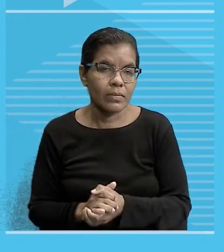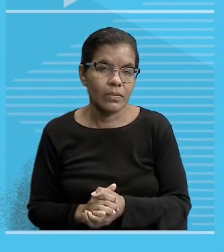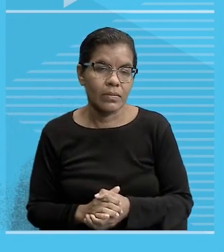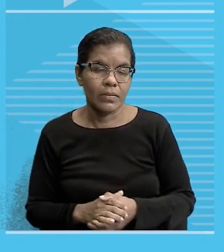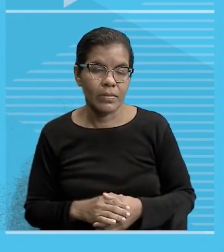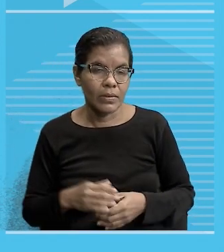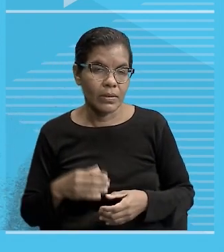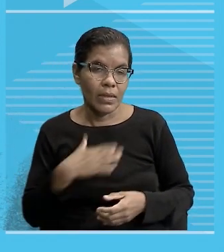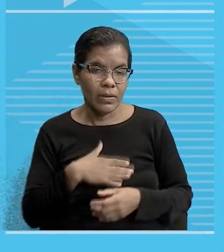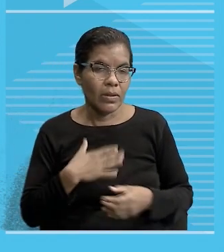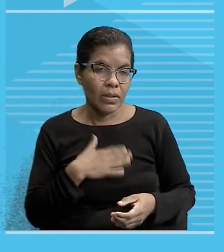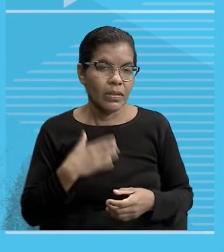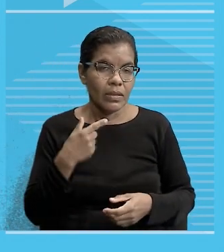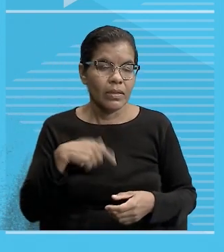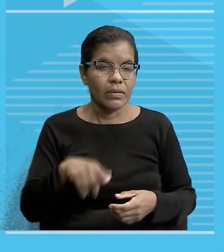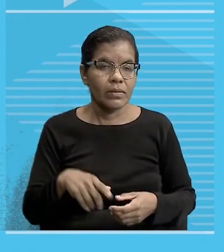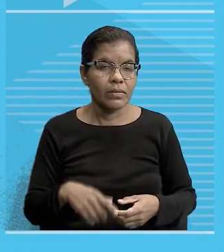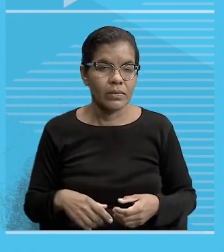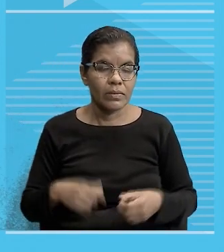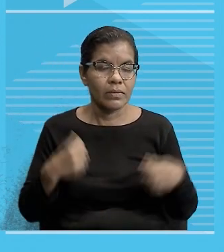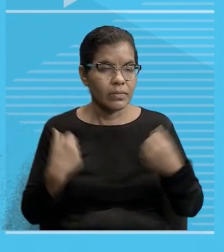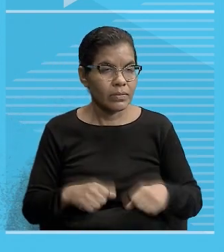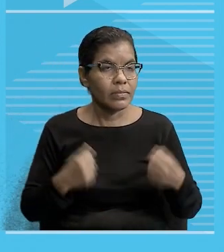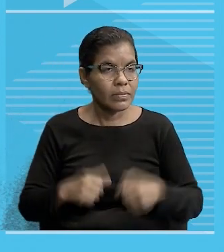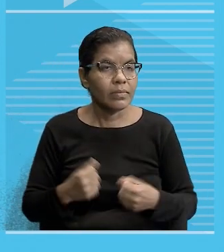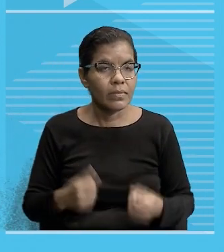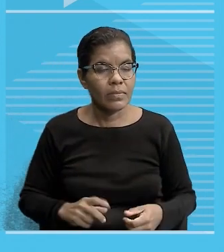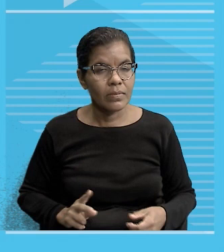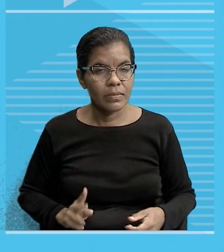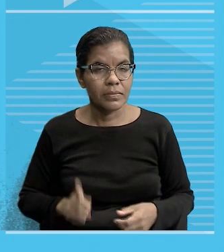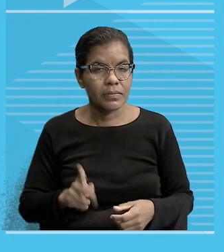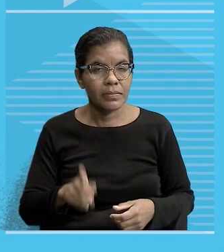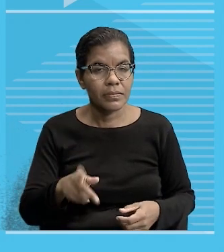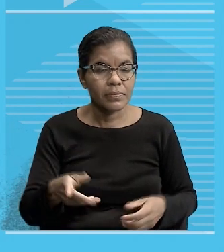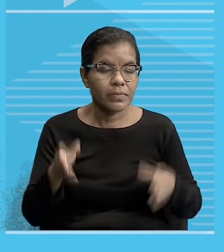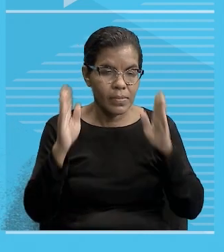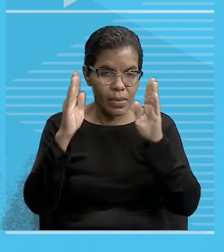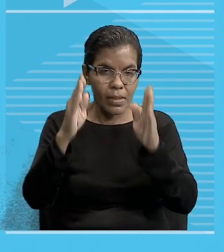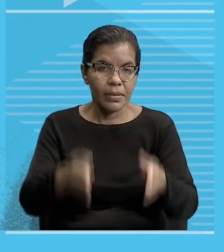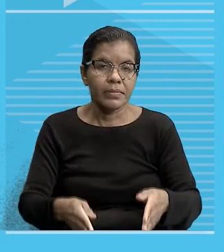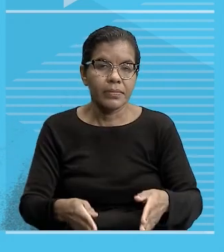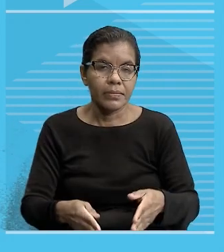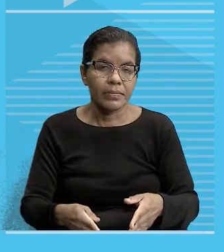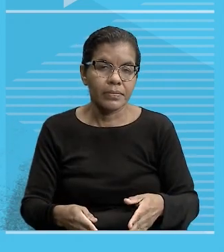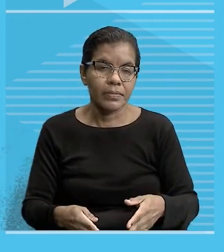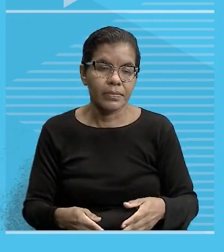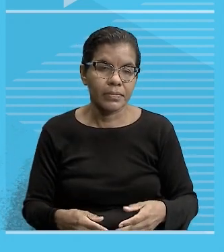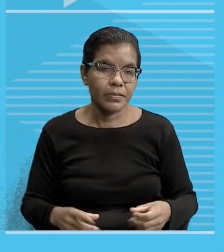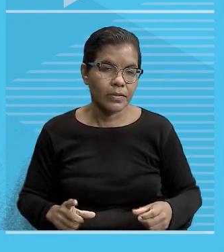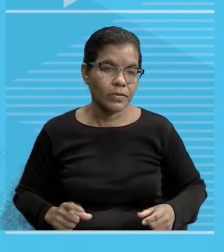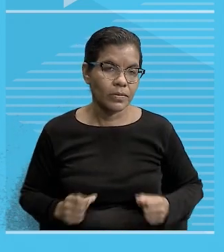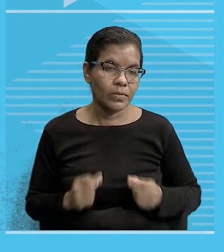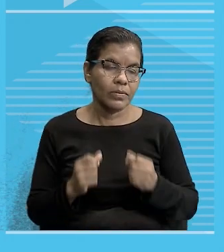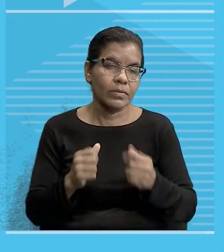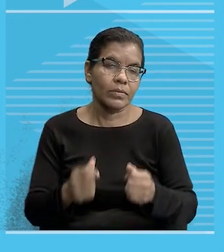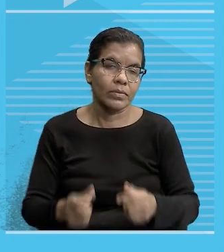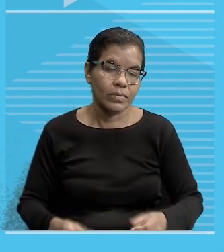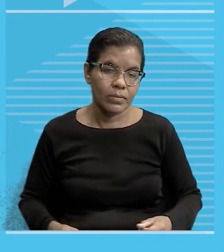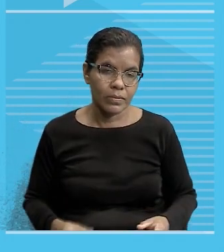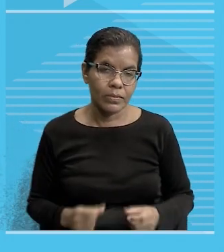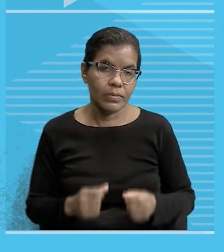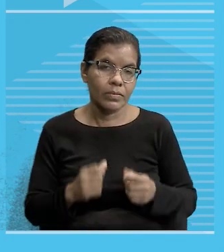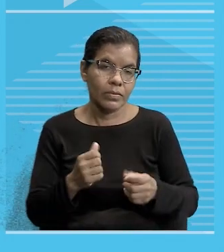necessidades mas sempre objetivando o lucro